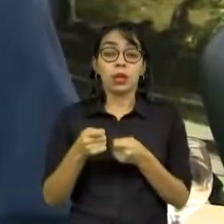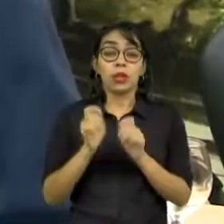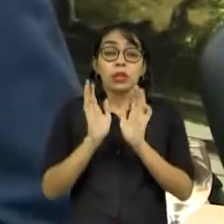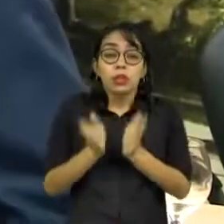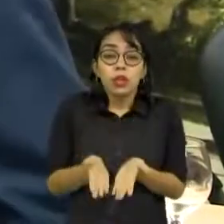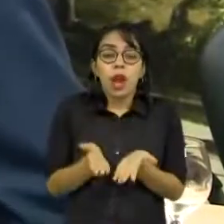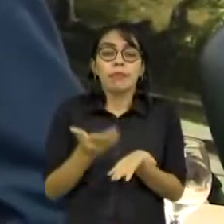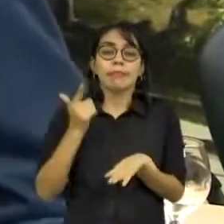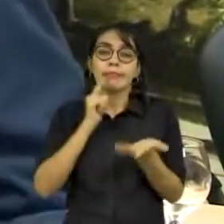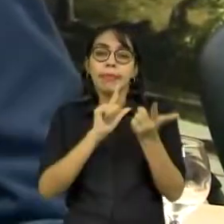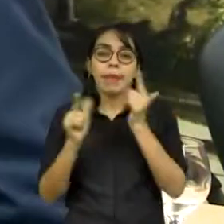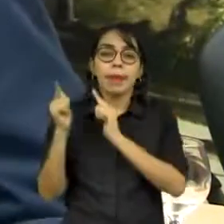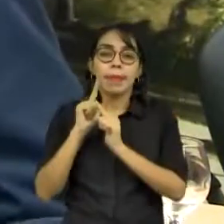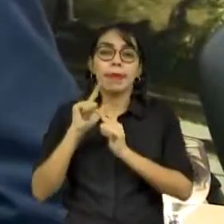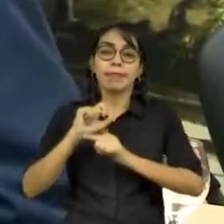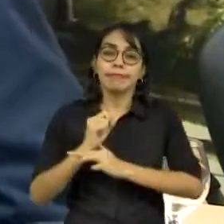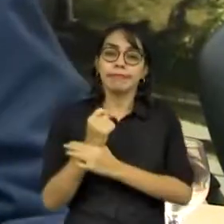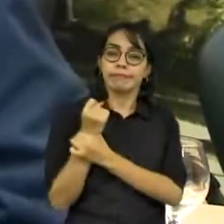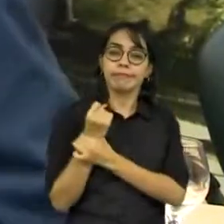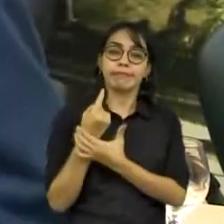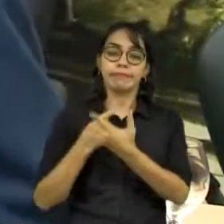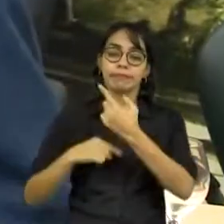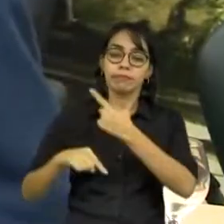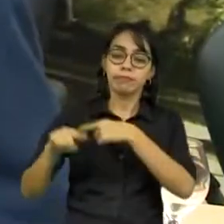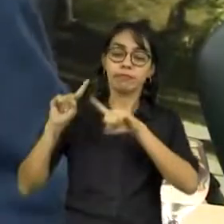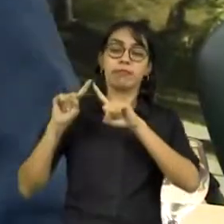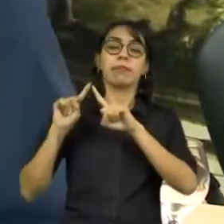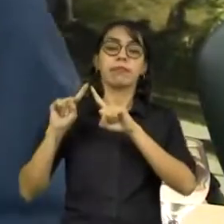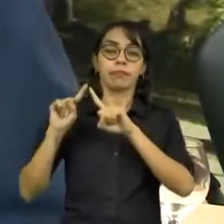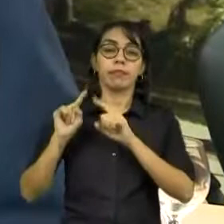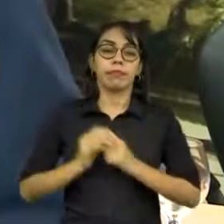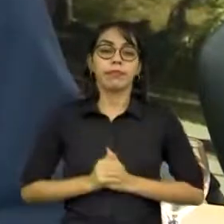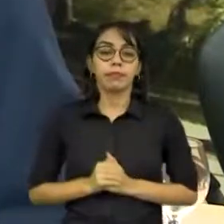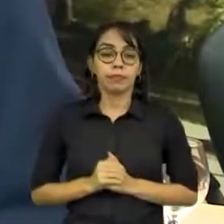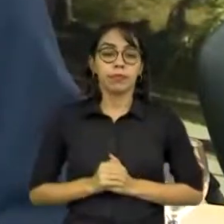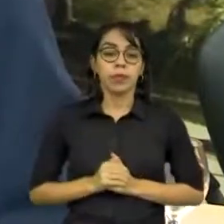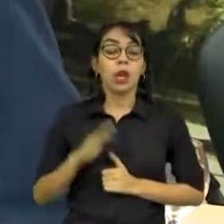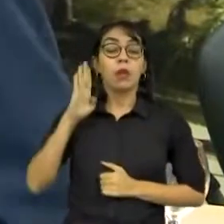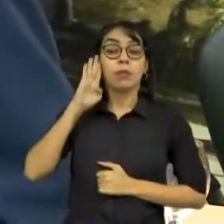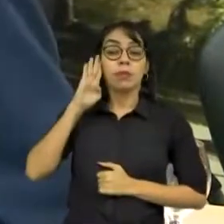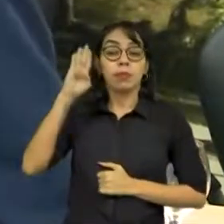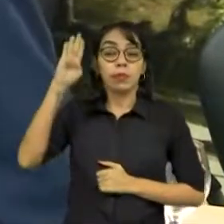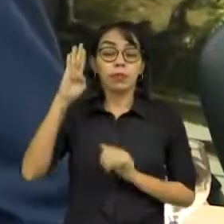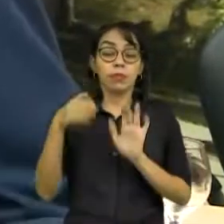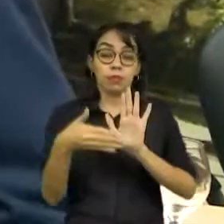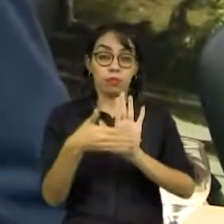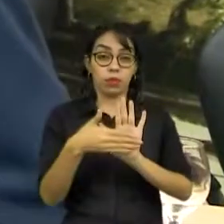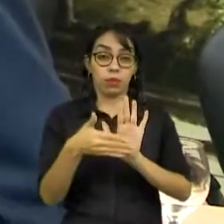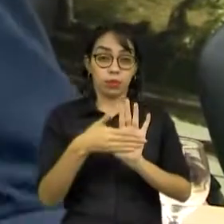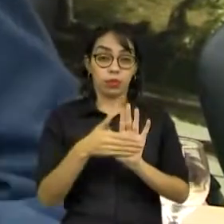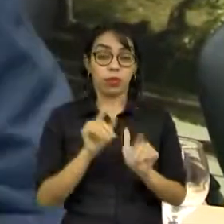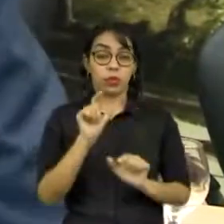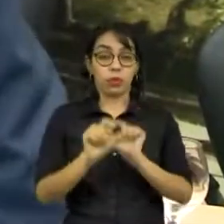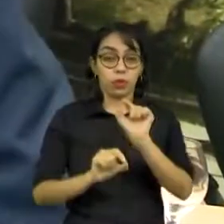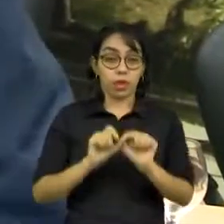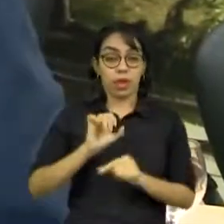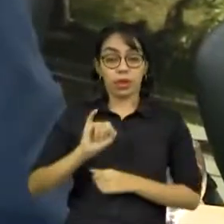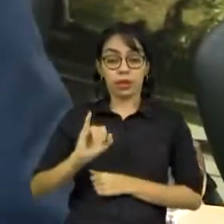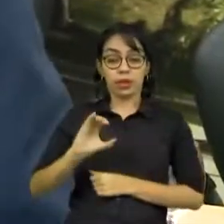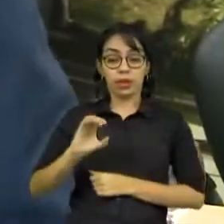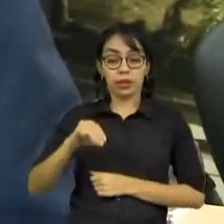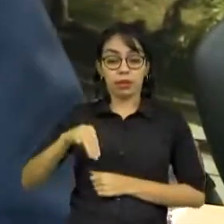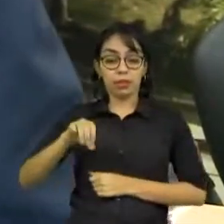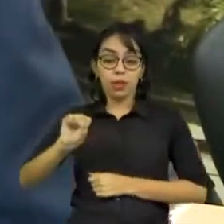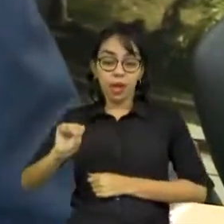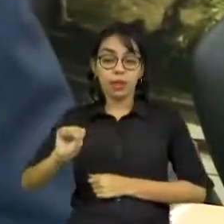de se fortalecer e de se reacender. Nosso principal imposto, que é o ICMS, ele teve uma arrecadação de